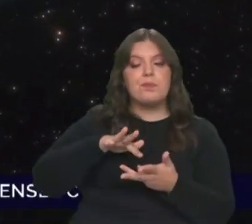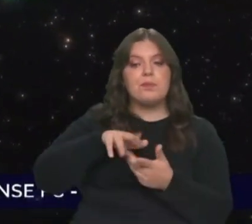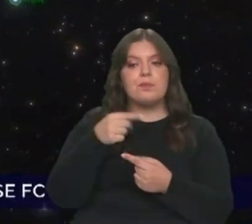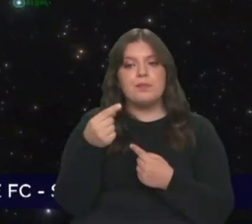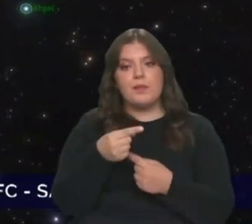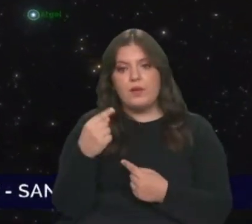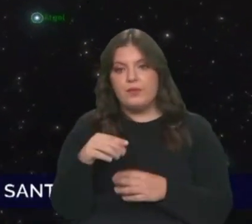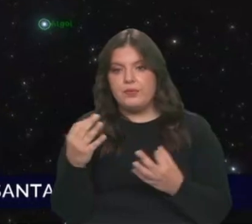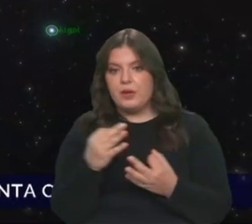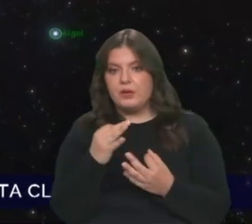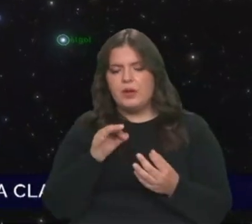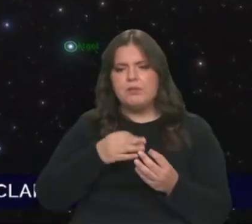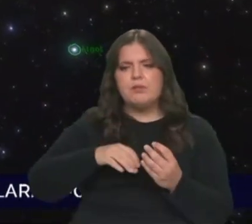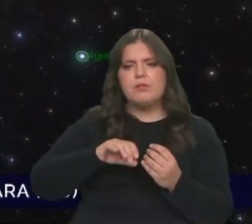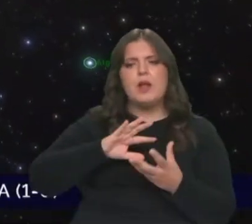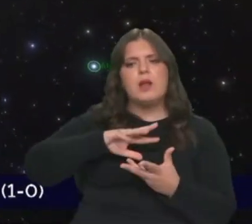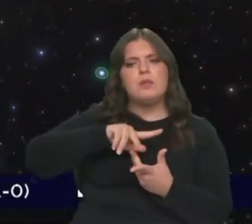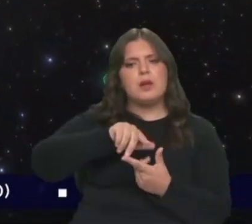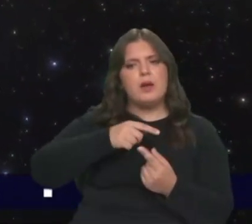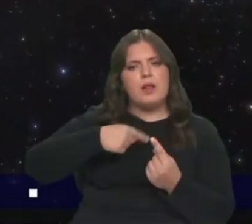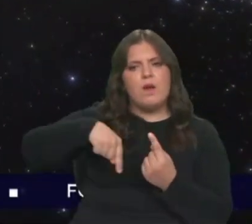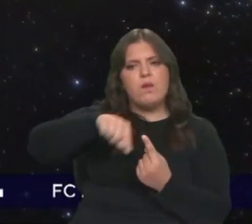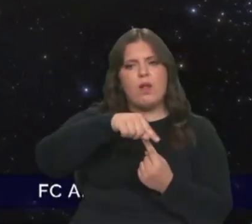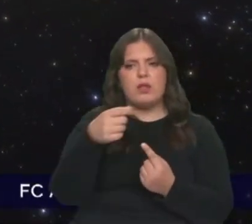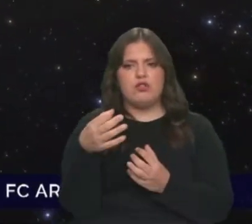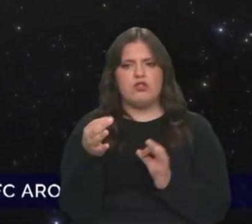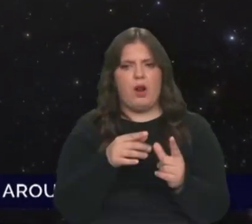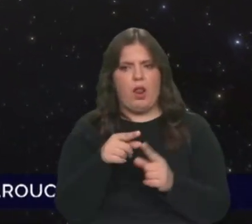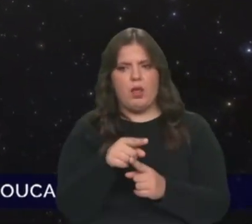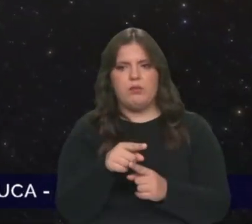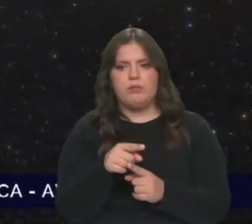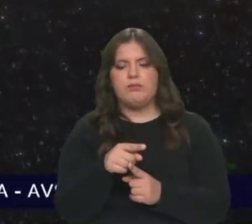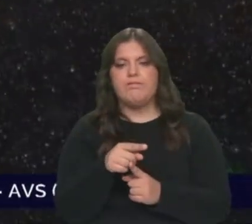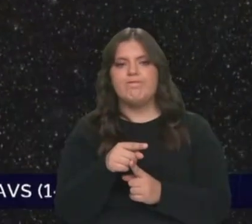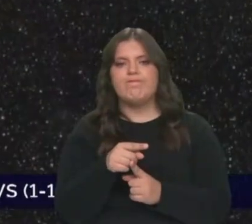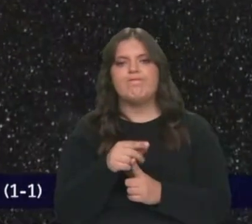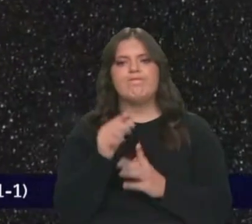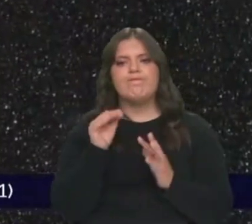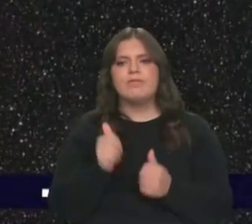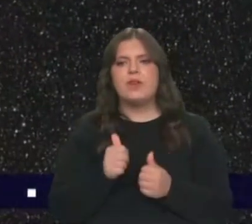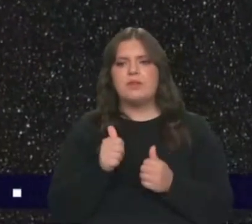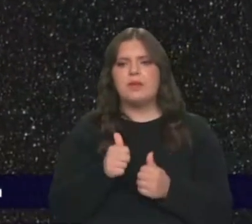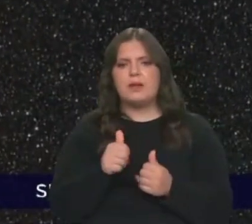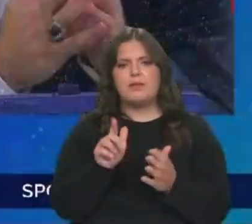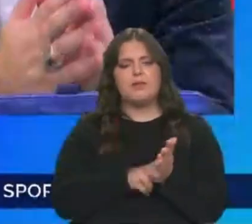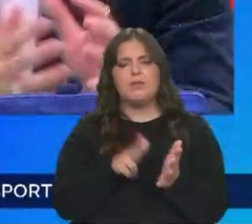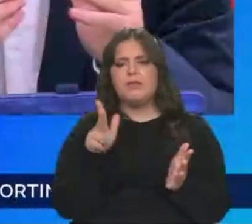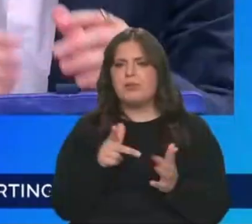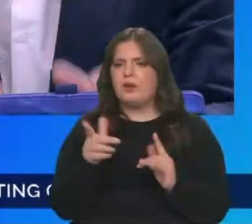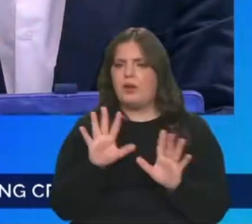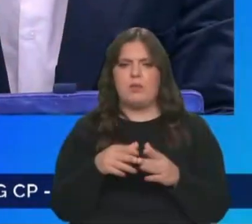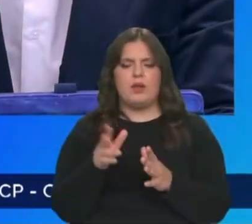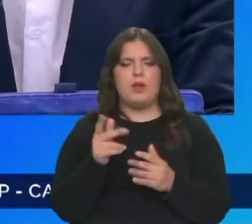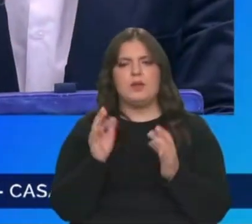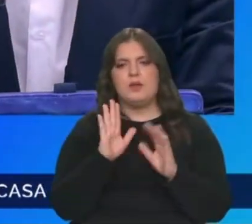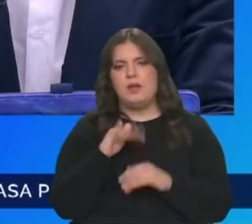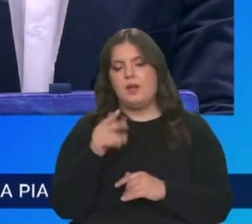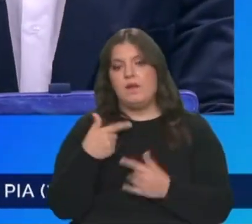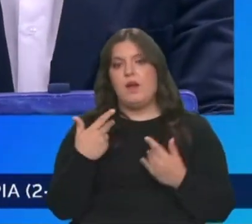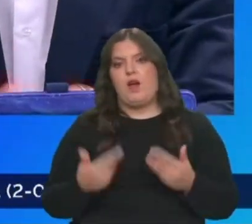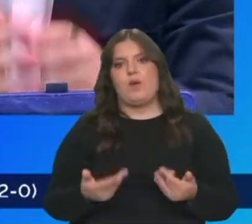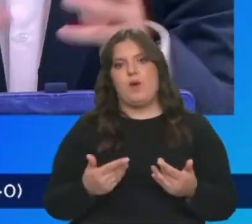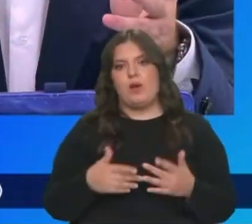há de facto ali um planeta a girar à volta da estrela Barnard. Também não foi totalmente vinculado pela comunidade científica. Eis agora, então,